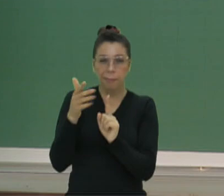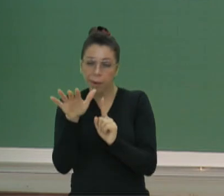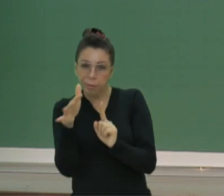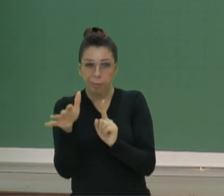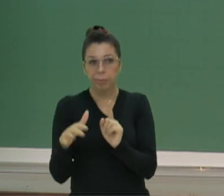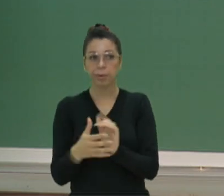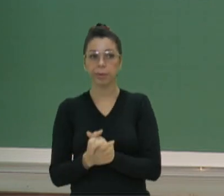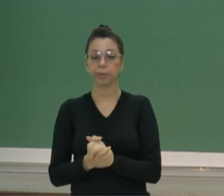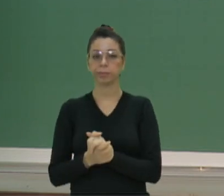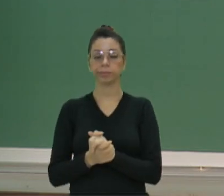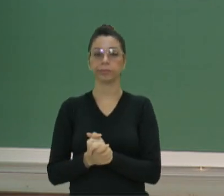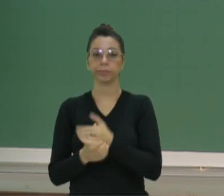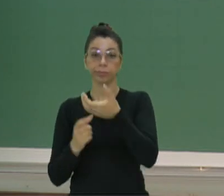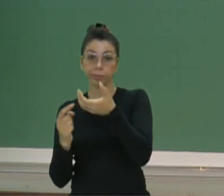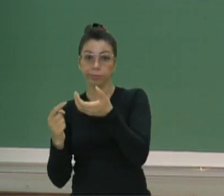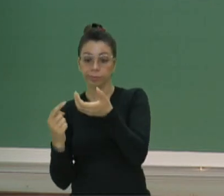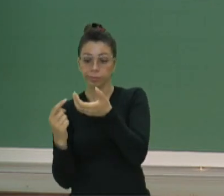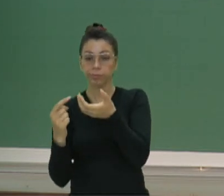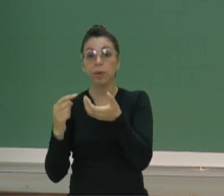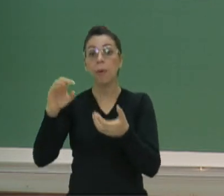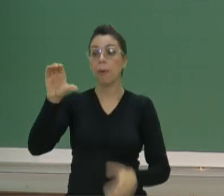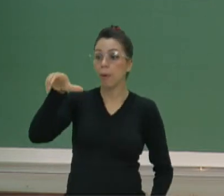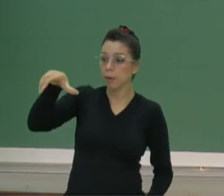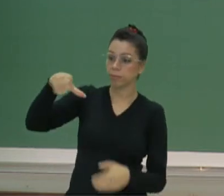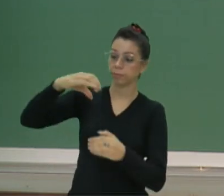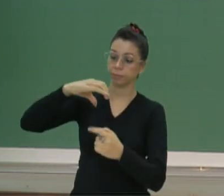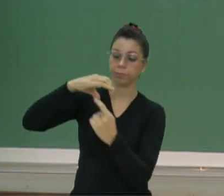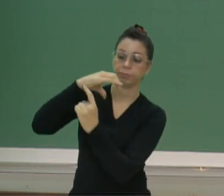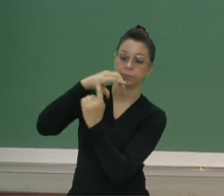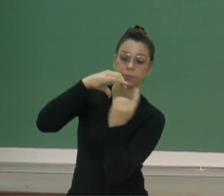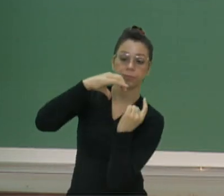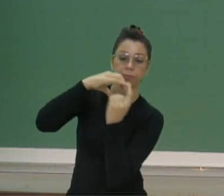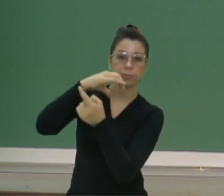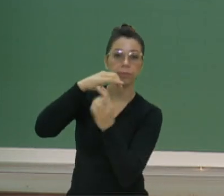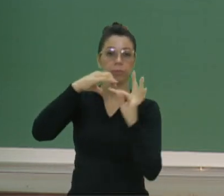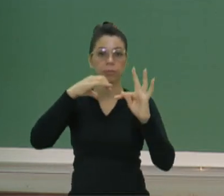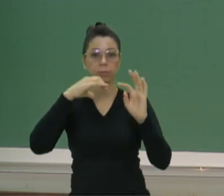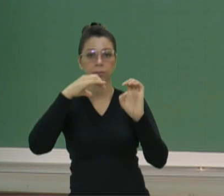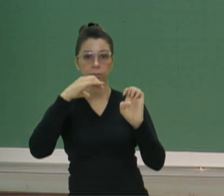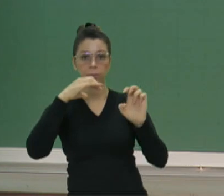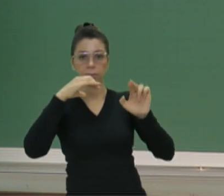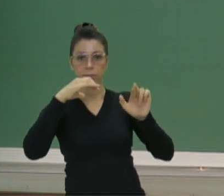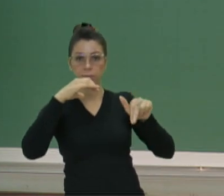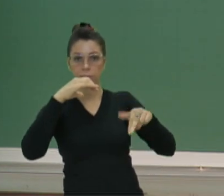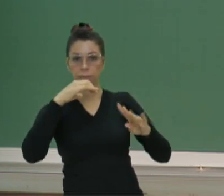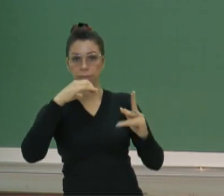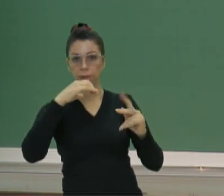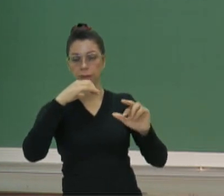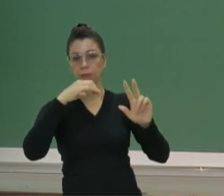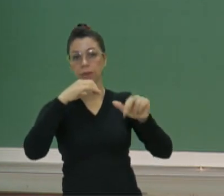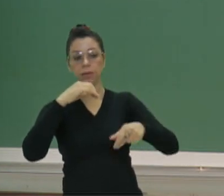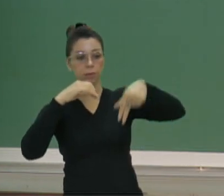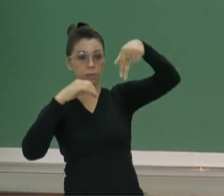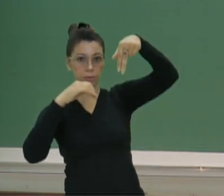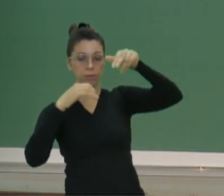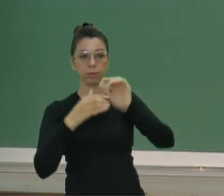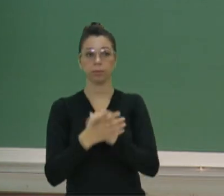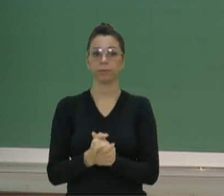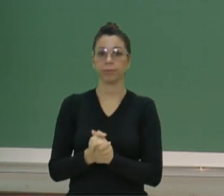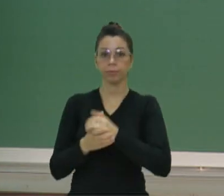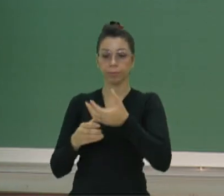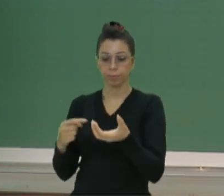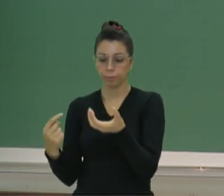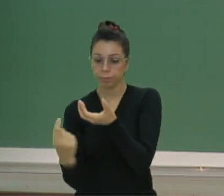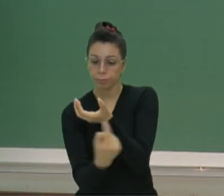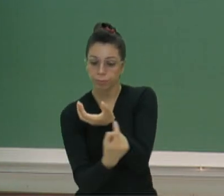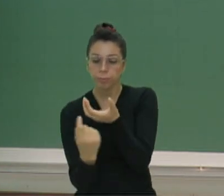menos, nós vamos chamar de zona temperada, como está no norte, zona temperada do norte. E essa que